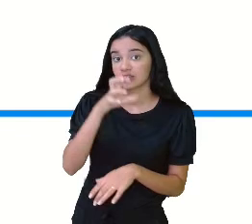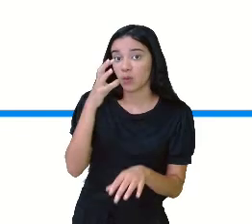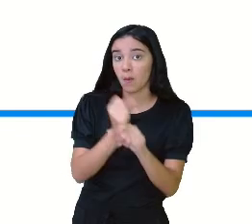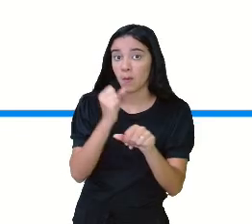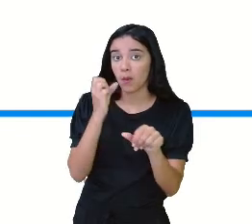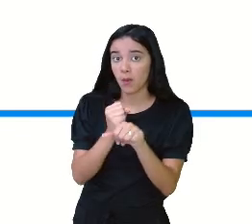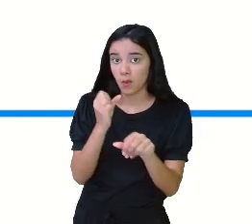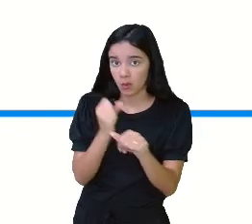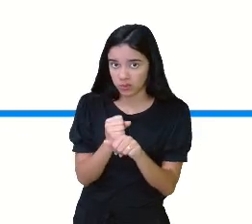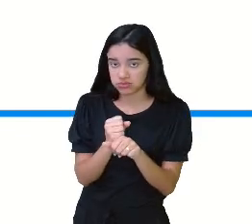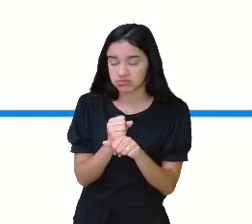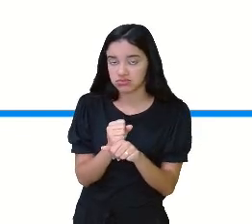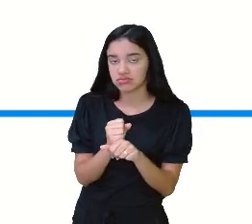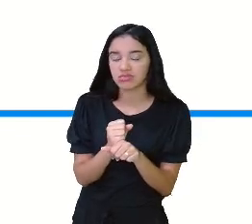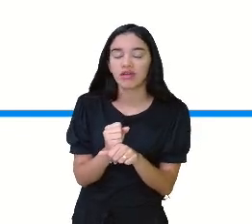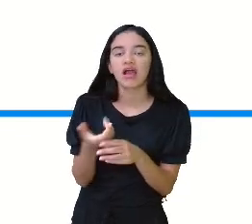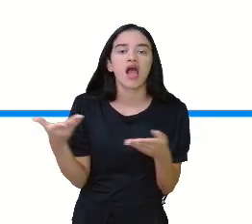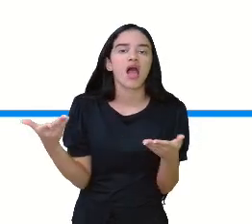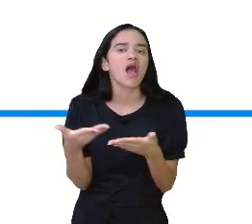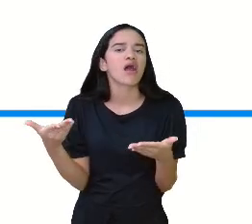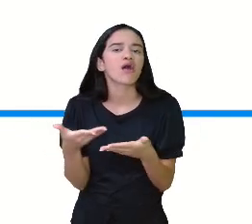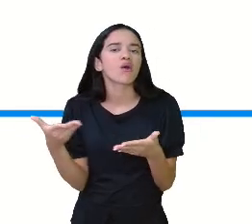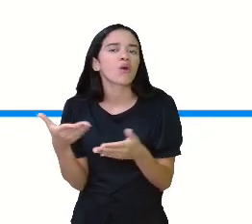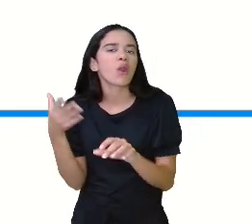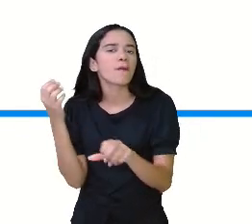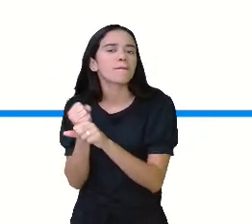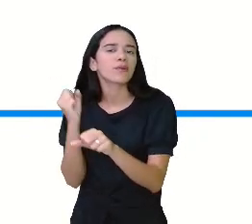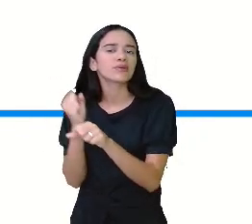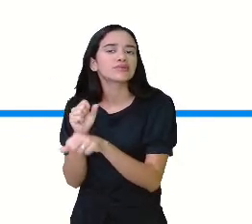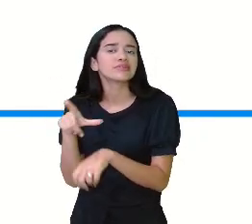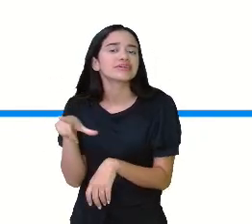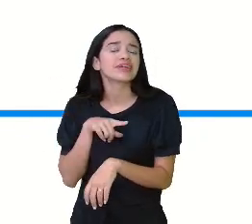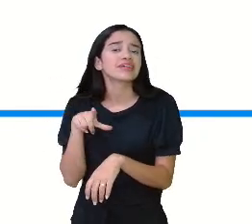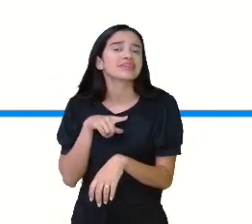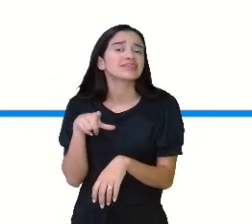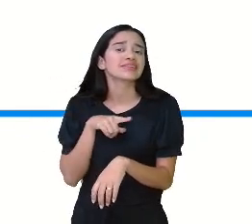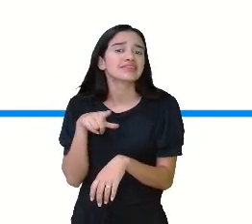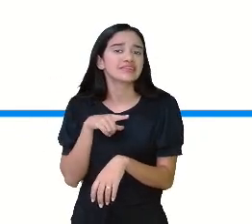pontos. Quantos pontos ele tinha